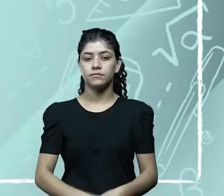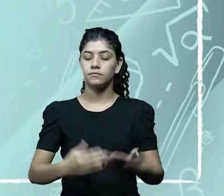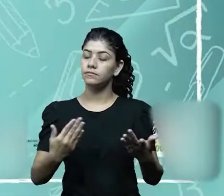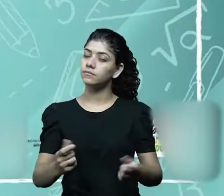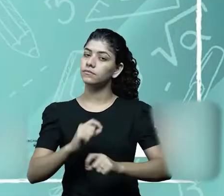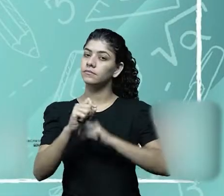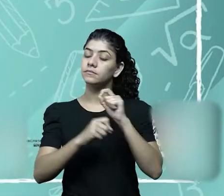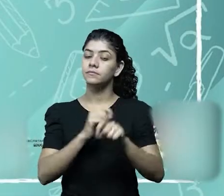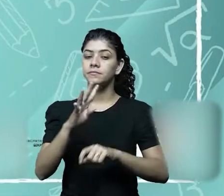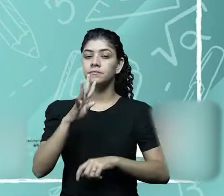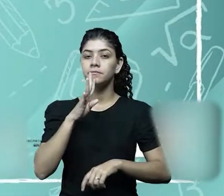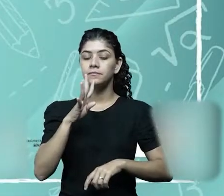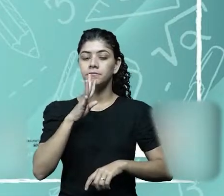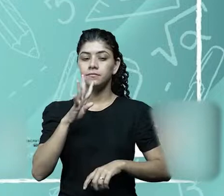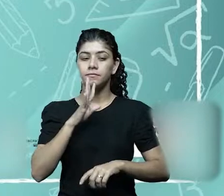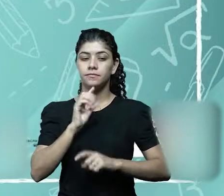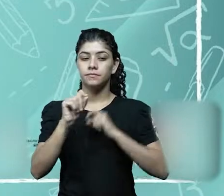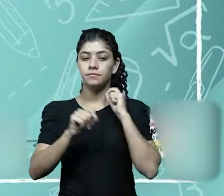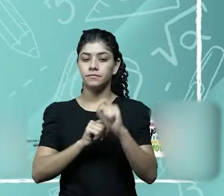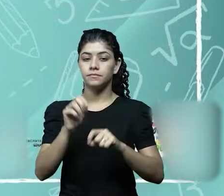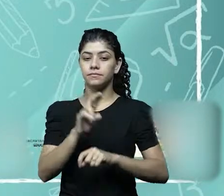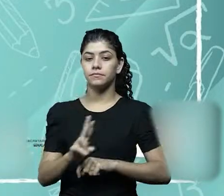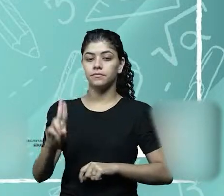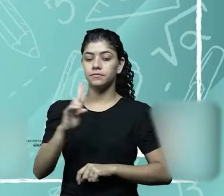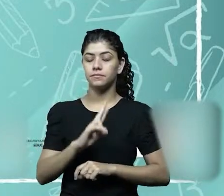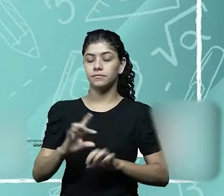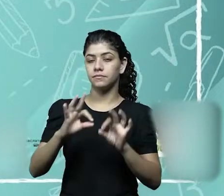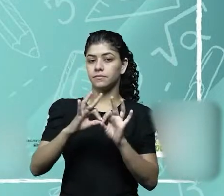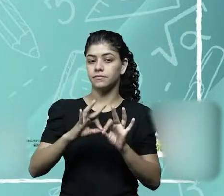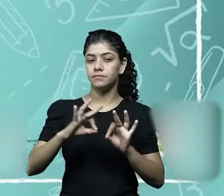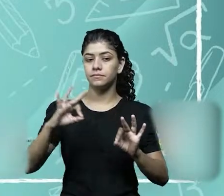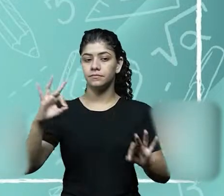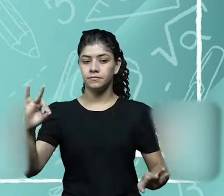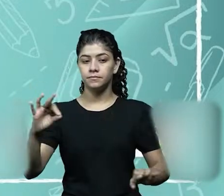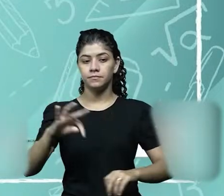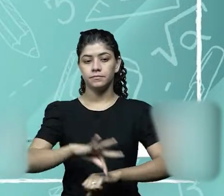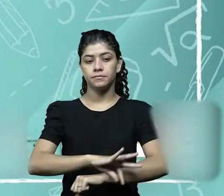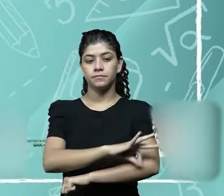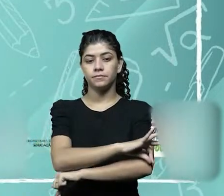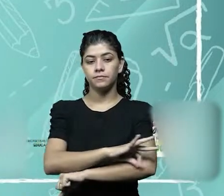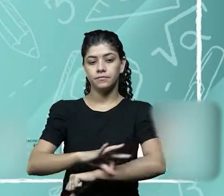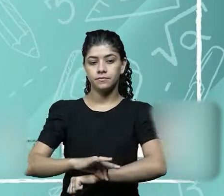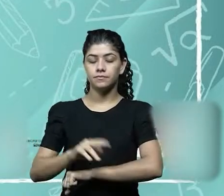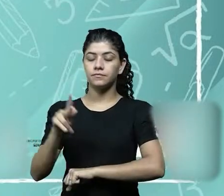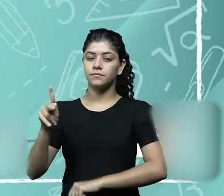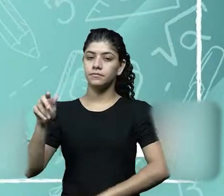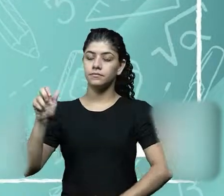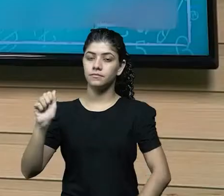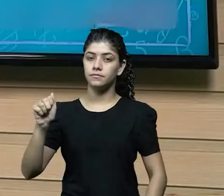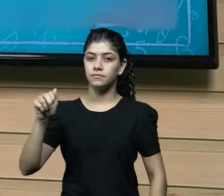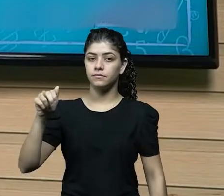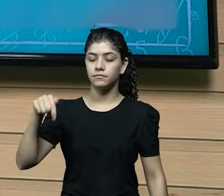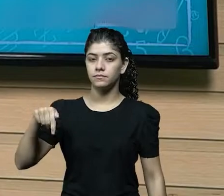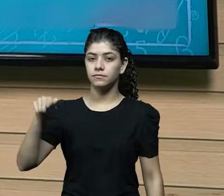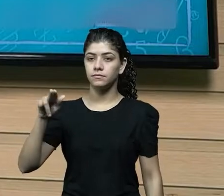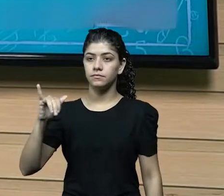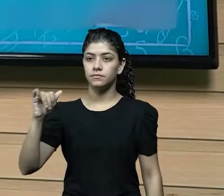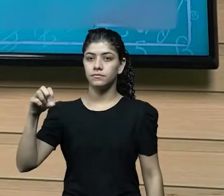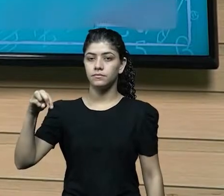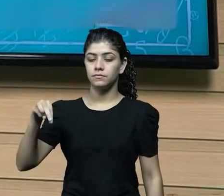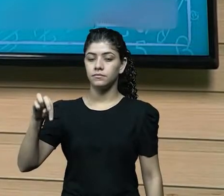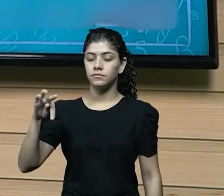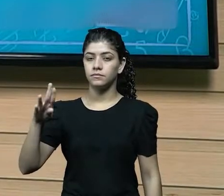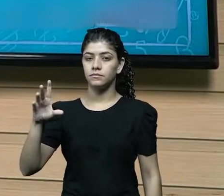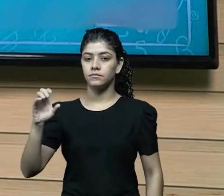vamos ver aplicações dos instrumentos de medida, régua, paquímetro e micrômetro. Nessa aula